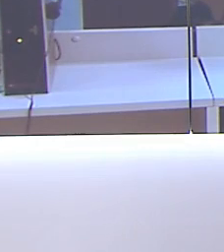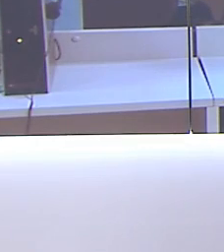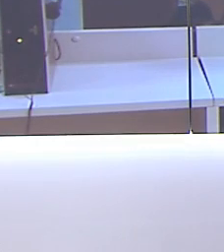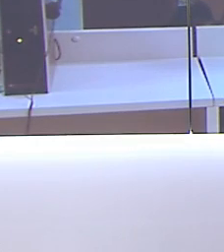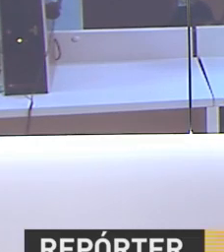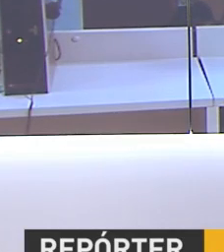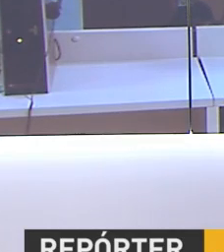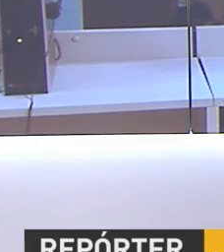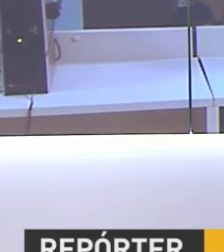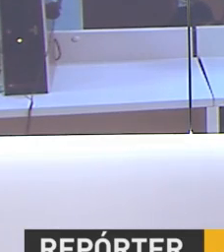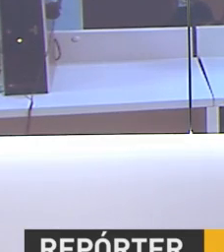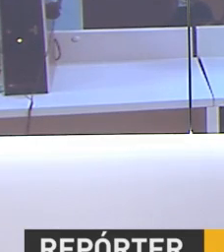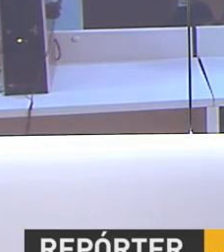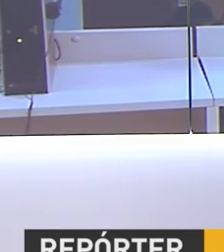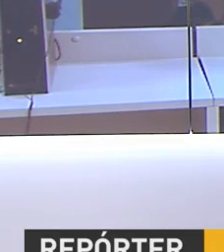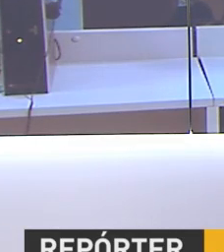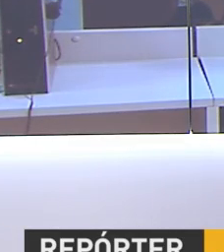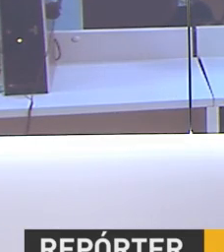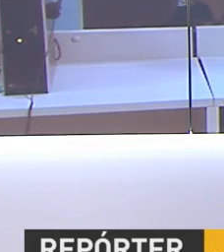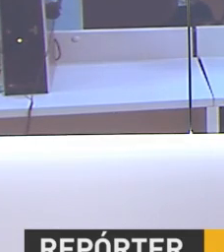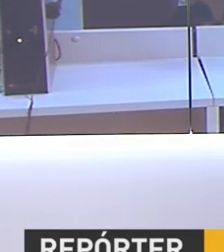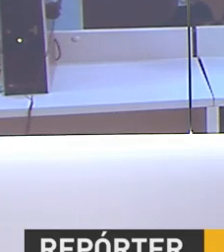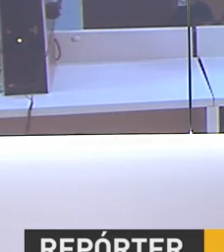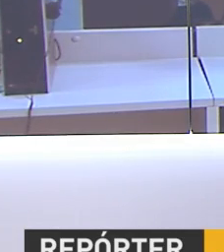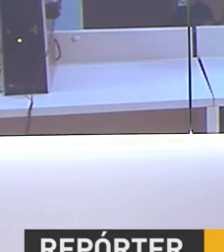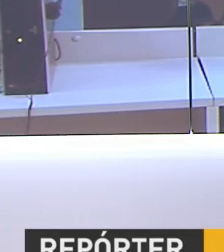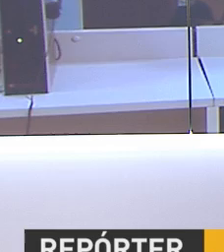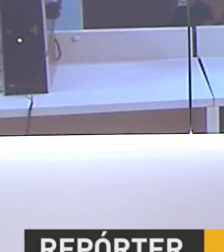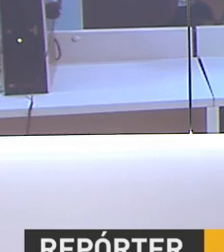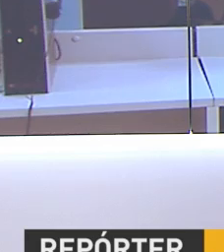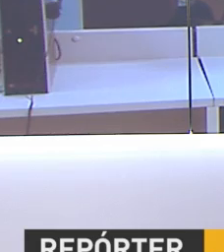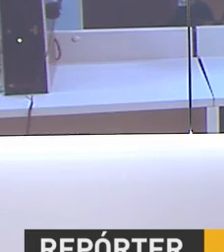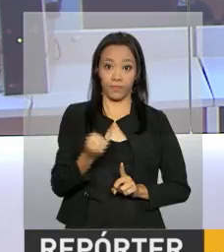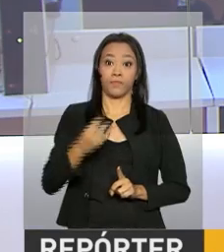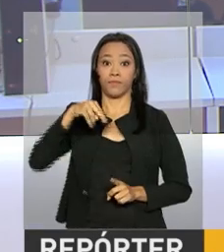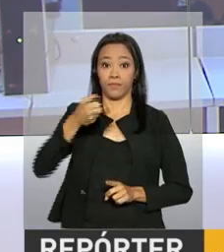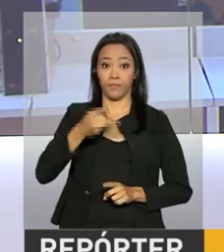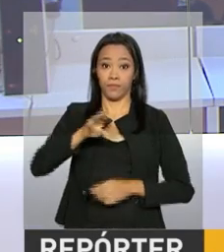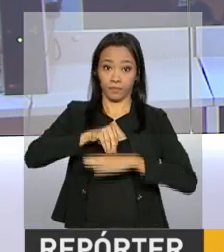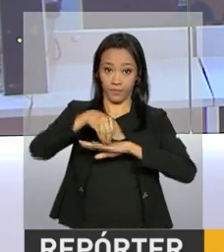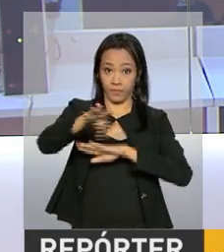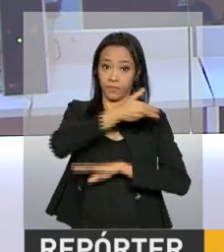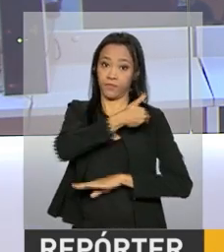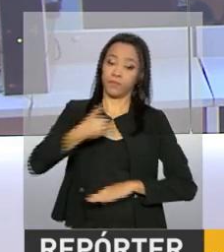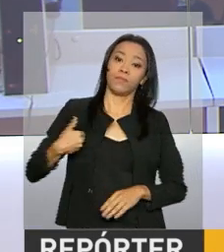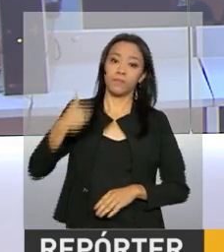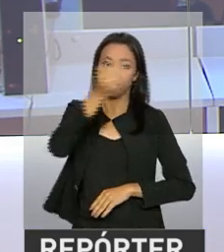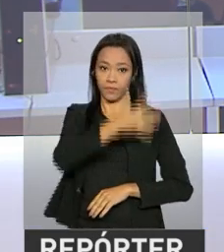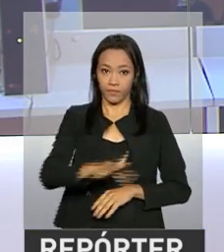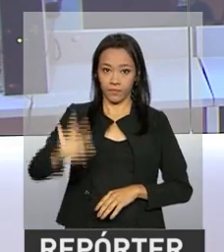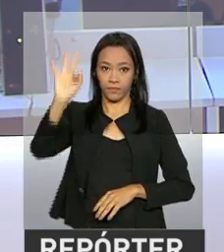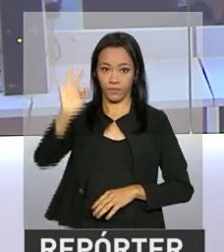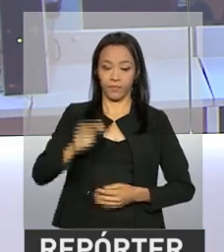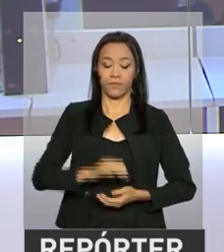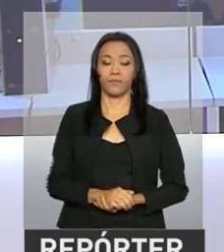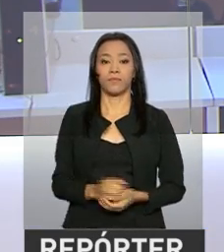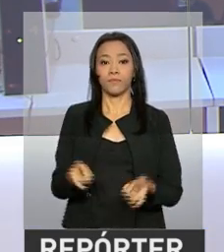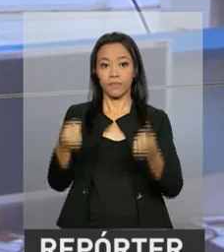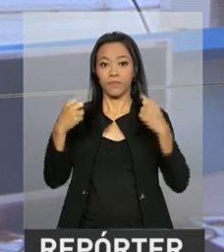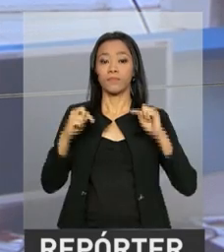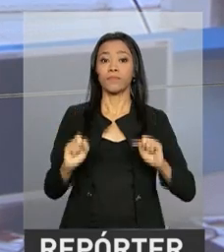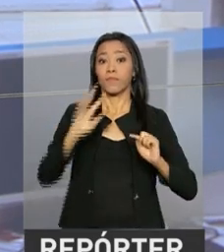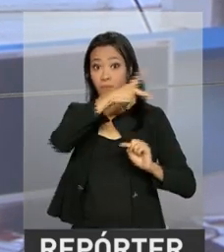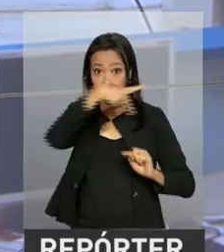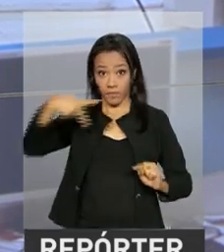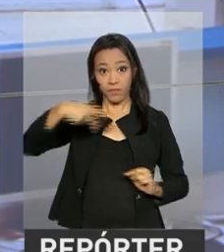Olá, bom dia. Segunda-feira, 2 de janeiro, o repórter NBR começa agora com as notícias do governo federal.